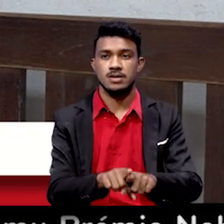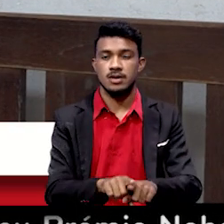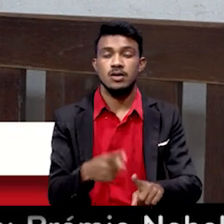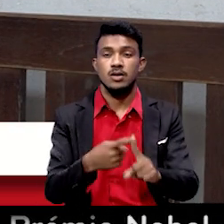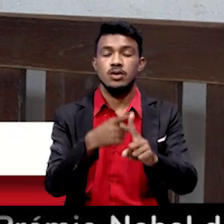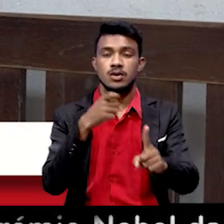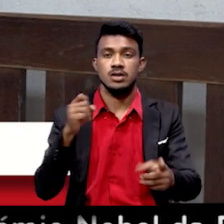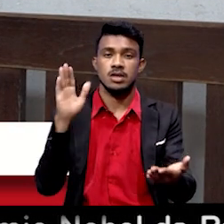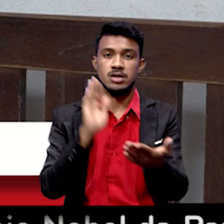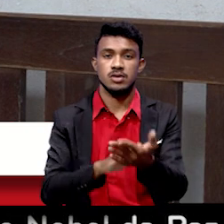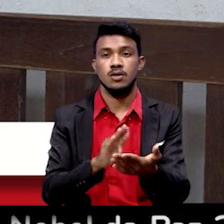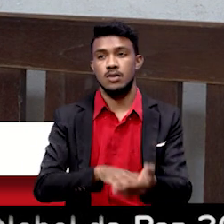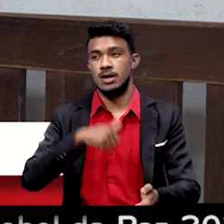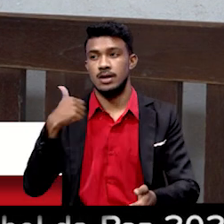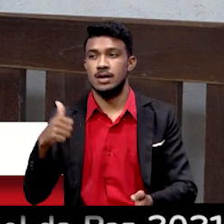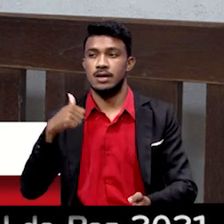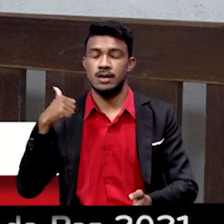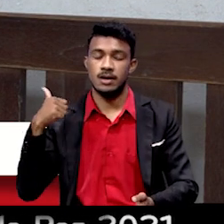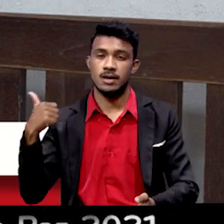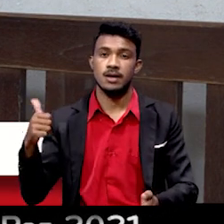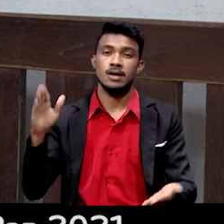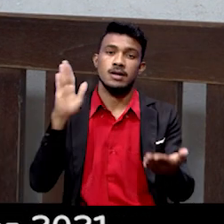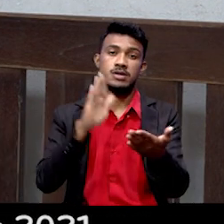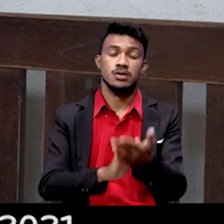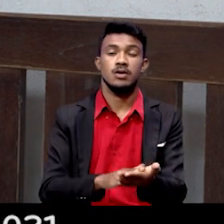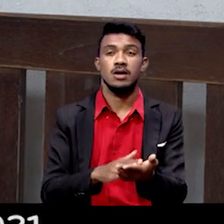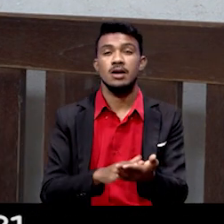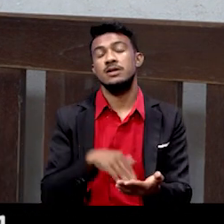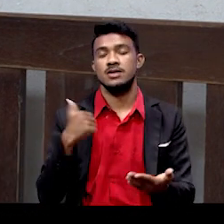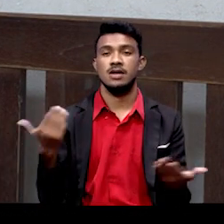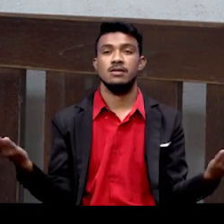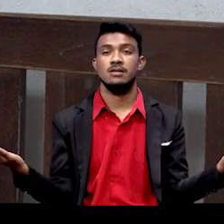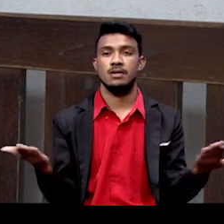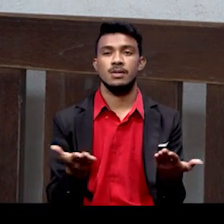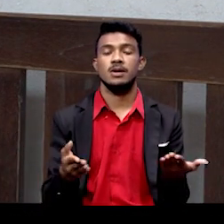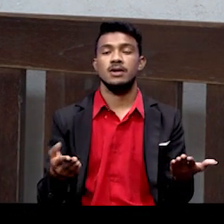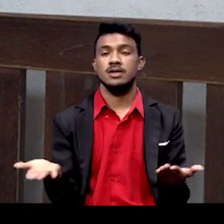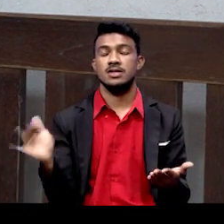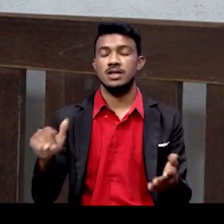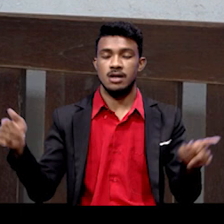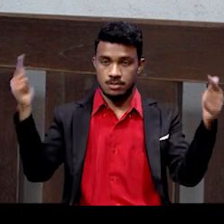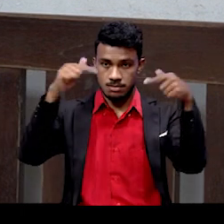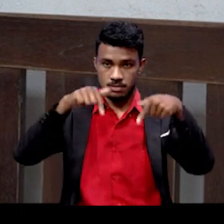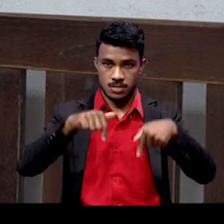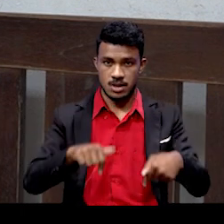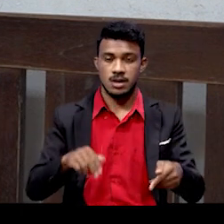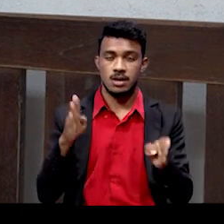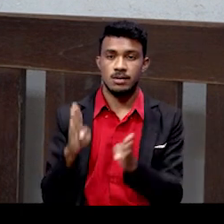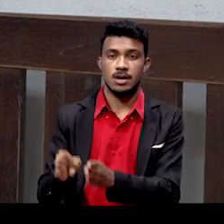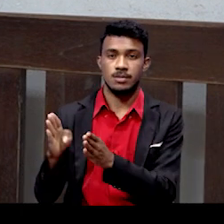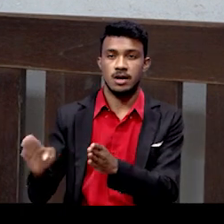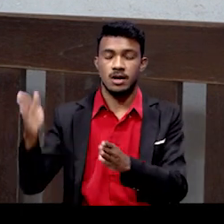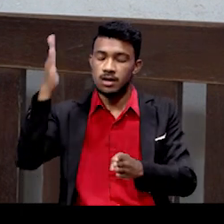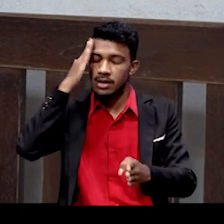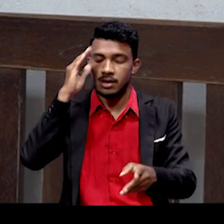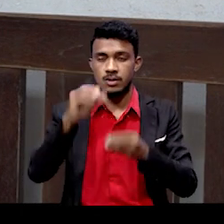escola que está quieta, que então a escola lá aluno será mais preparado, e a conhecimento da